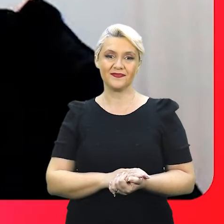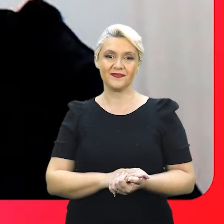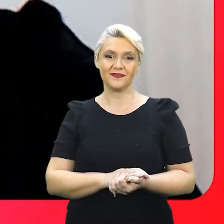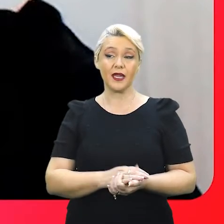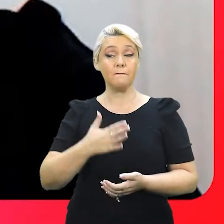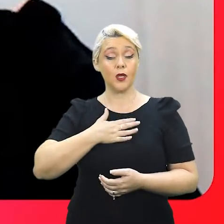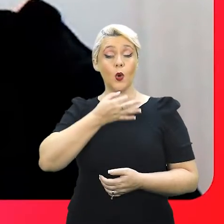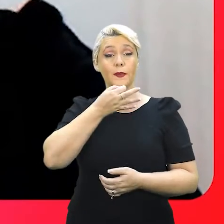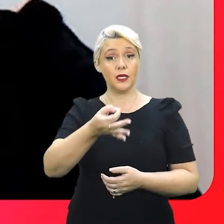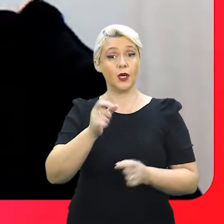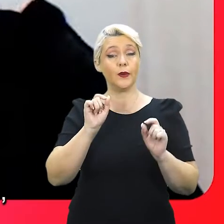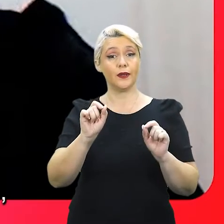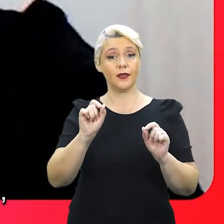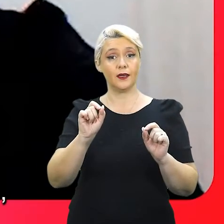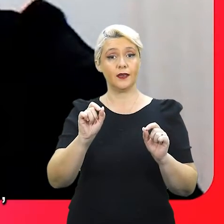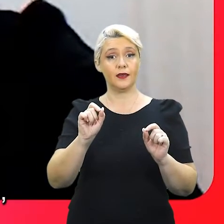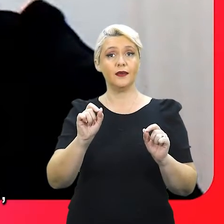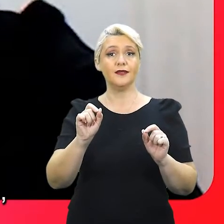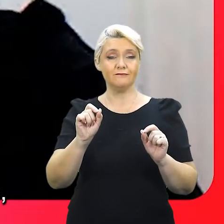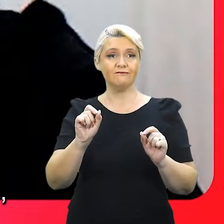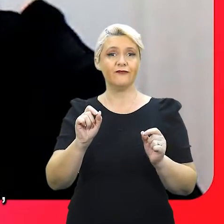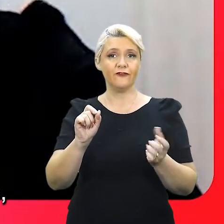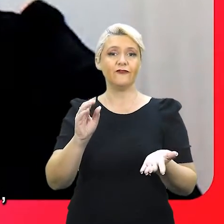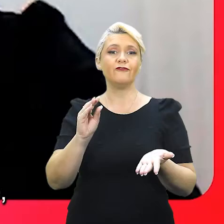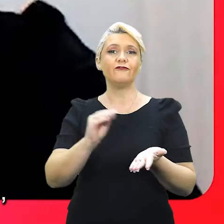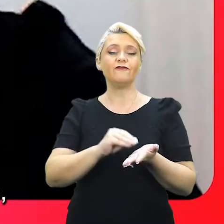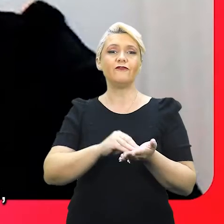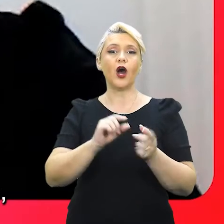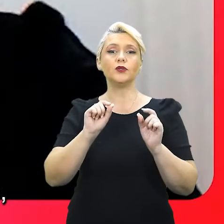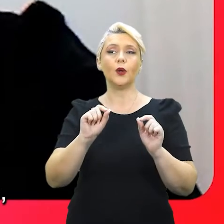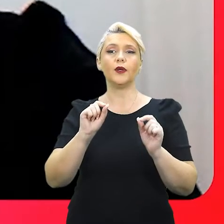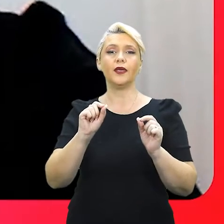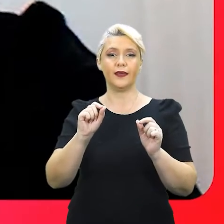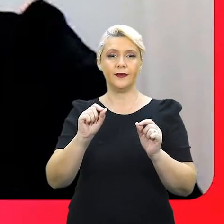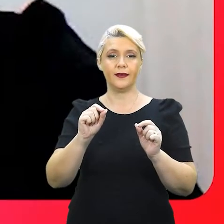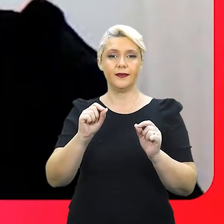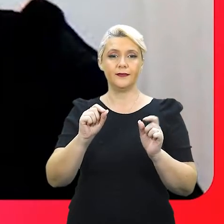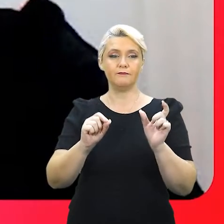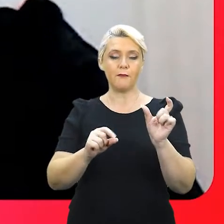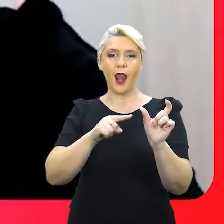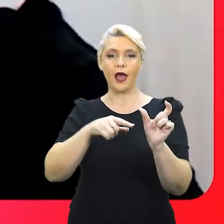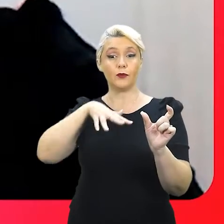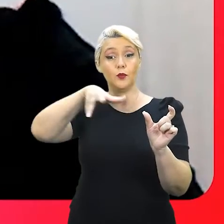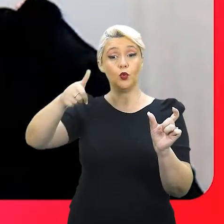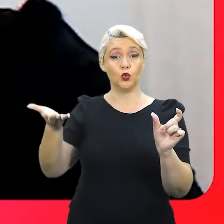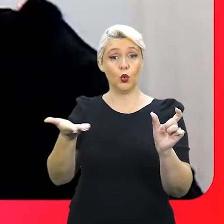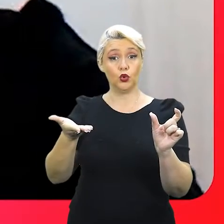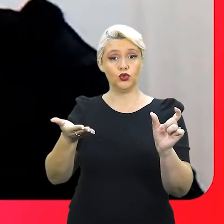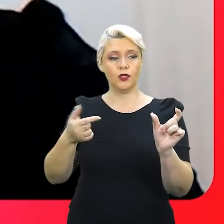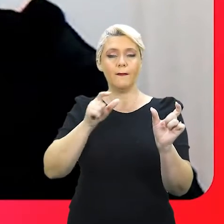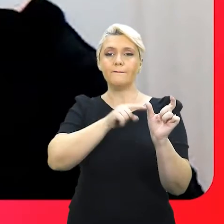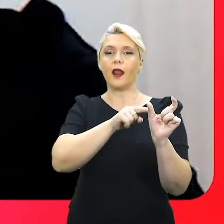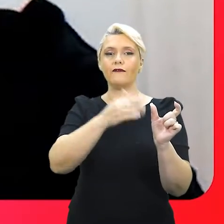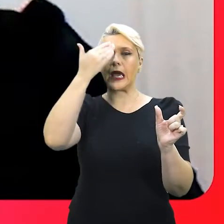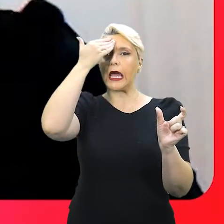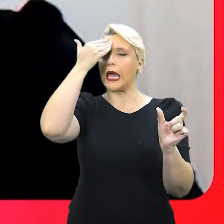na minha opinião, é muito pouco se praticar essa palavra no mundo de hoje, que se chama gratidão. Quem não tem gratidão